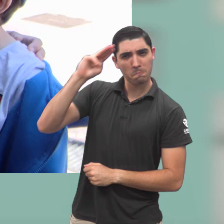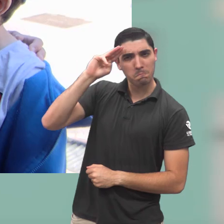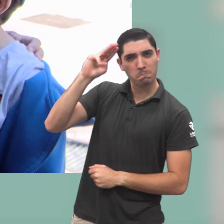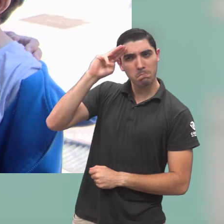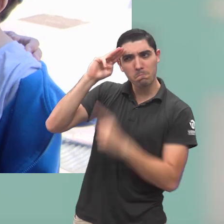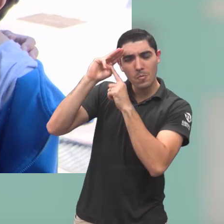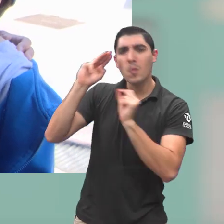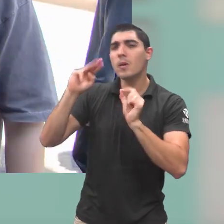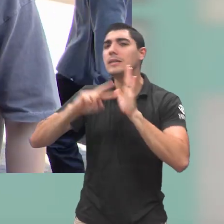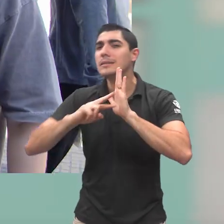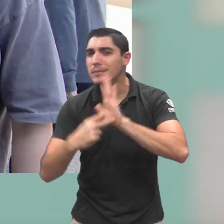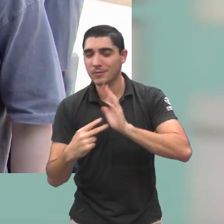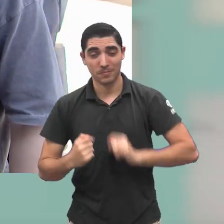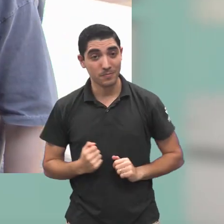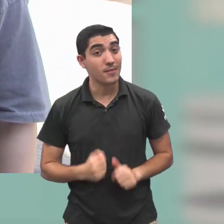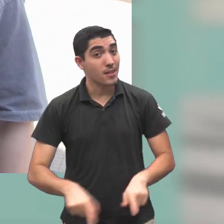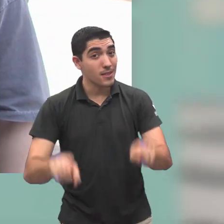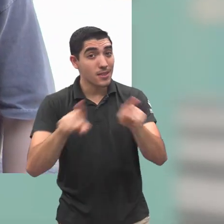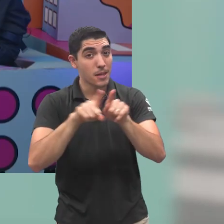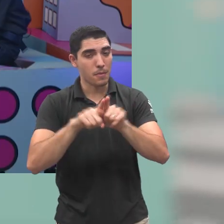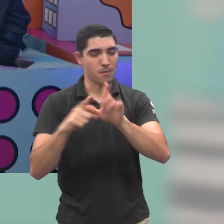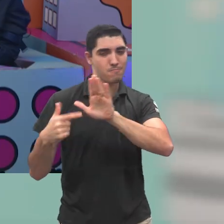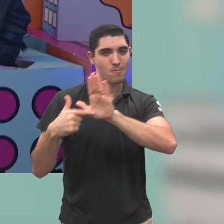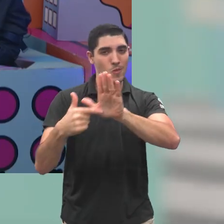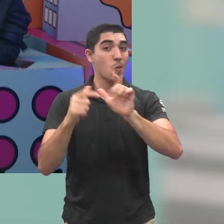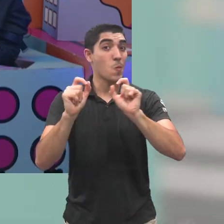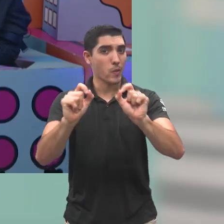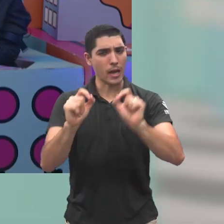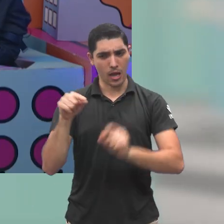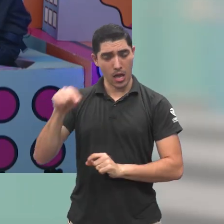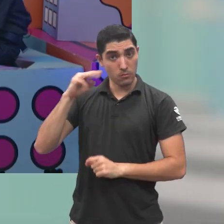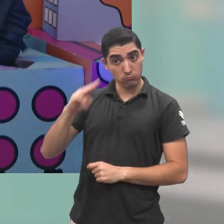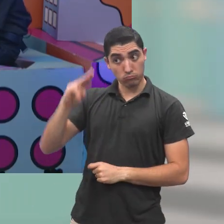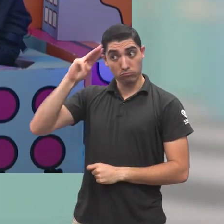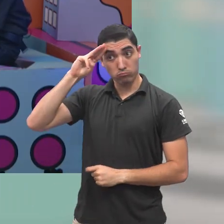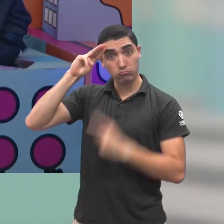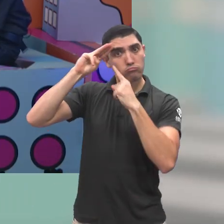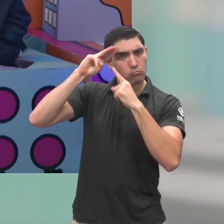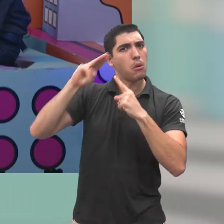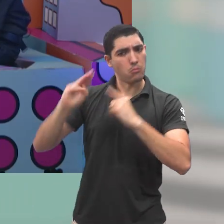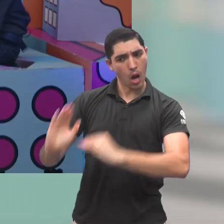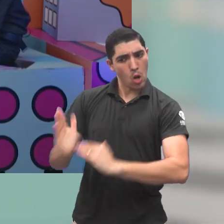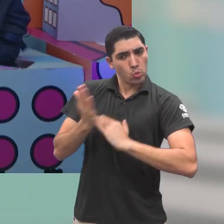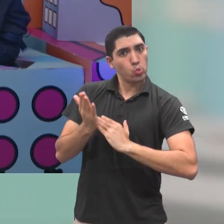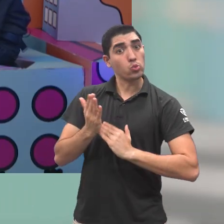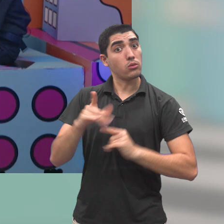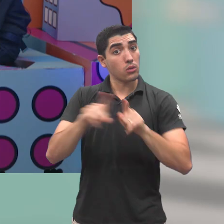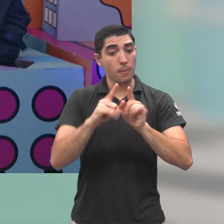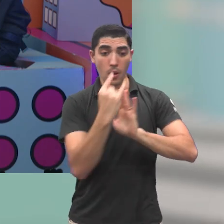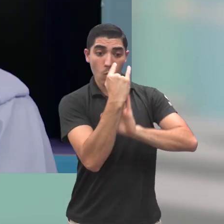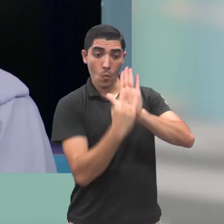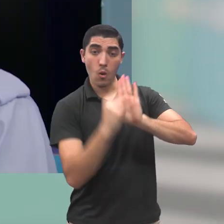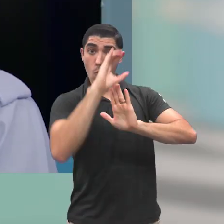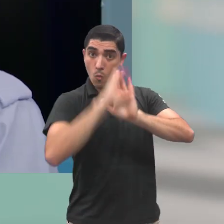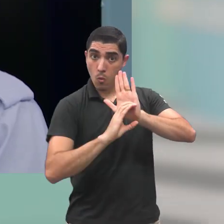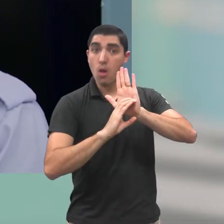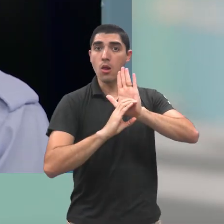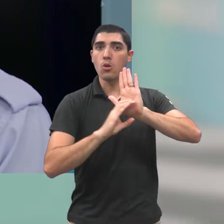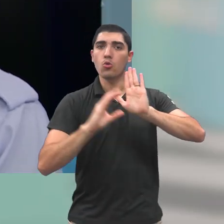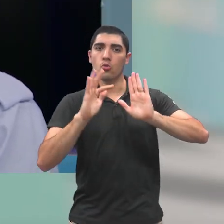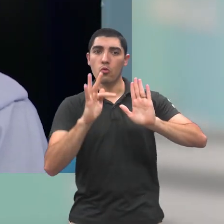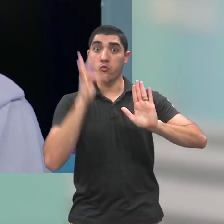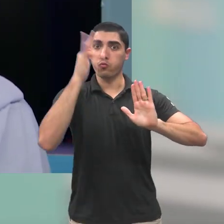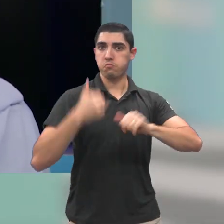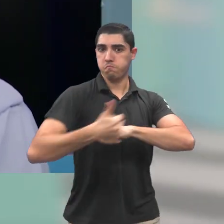ou acha que sabe sobre os escoteiros. Além disso, a gente também vai mostrar que o escotismo pode ser um super diferencial no seu currículo, hein? Já pensou